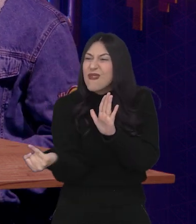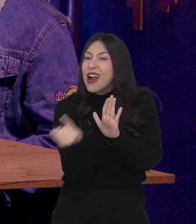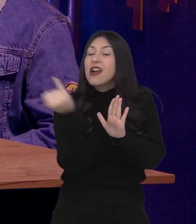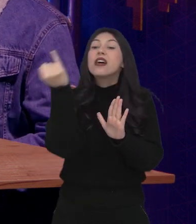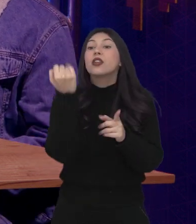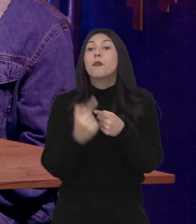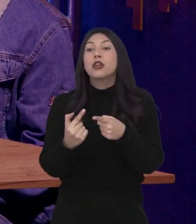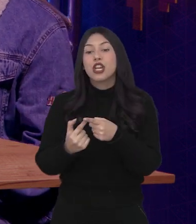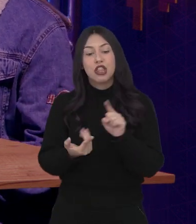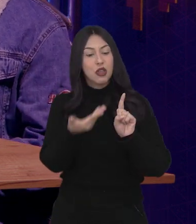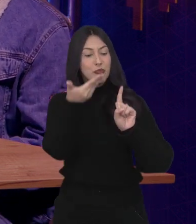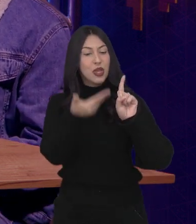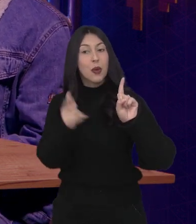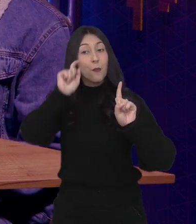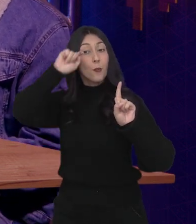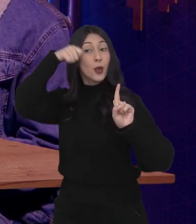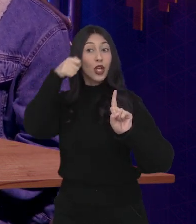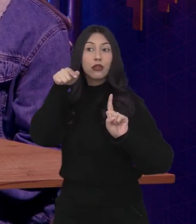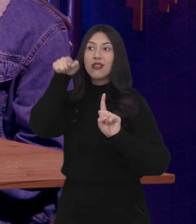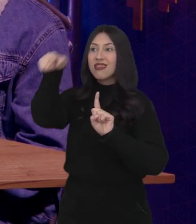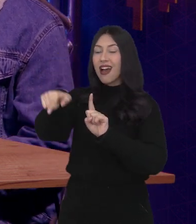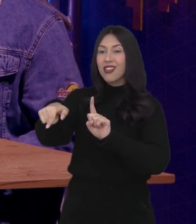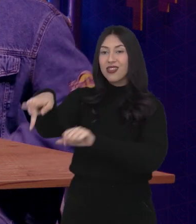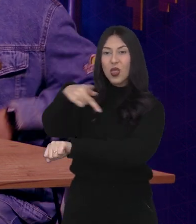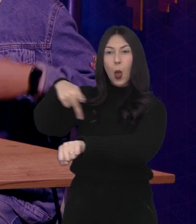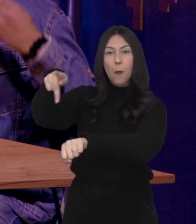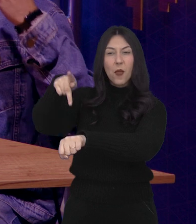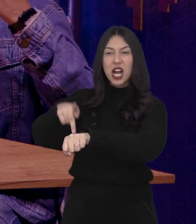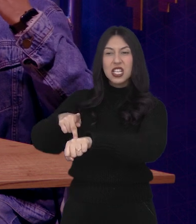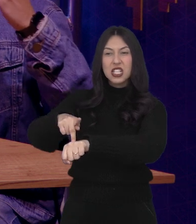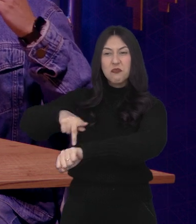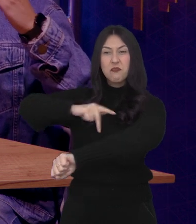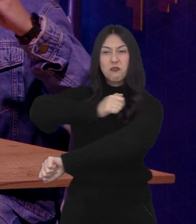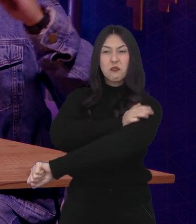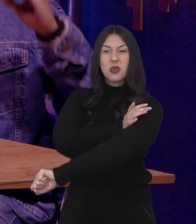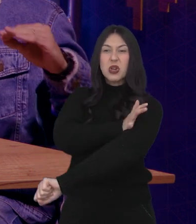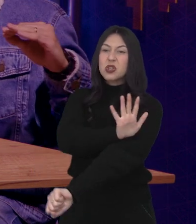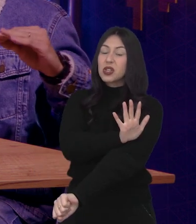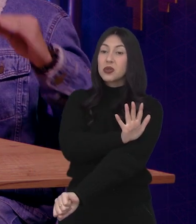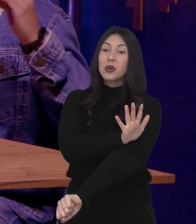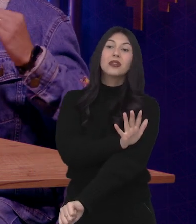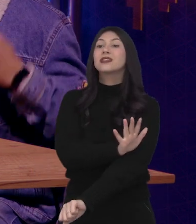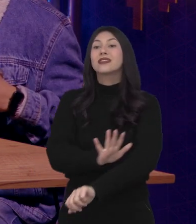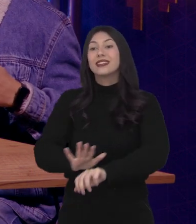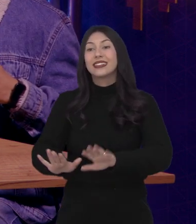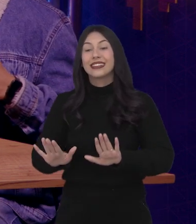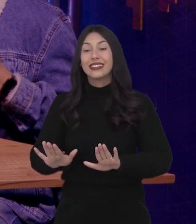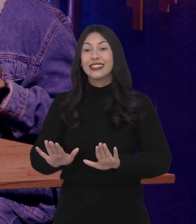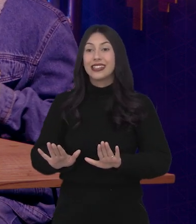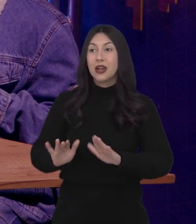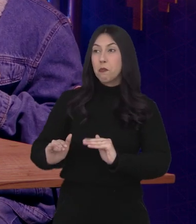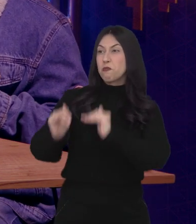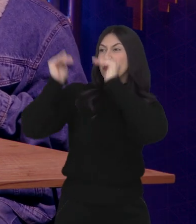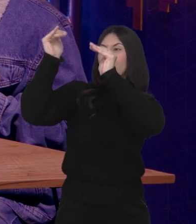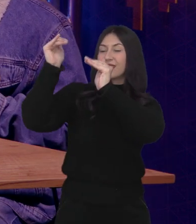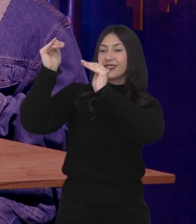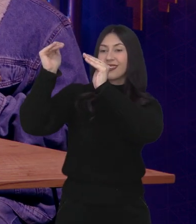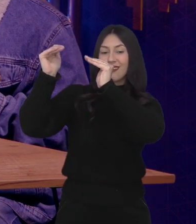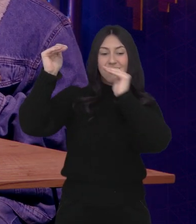um atleta negro na Alemanha nazista, no lugar mais alto do pódio. E em terceiro lugar tinha um